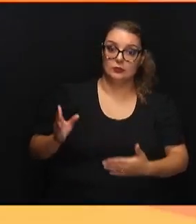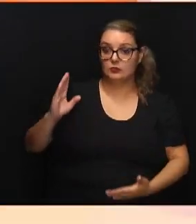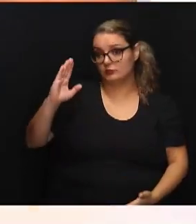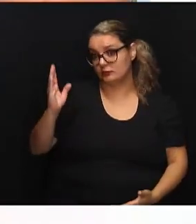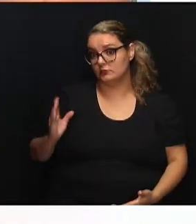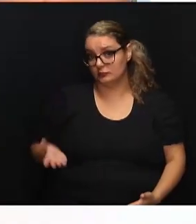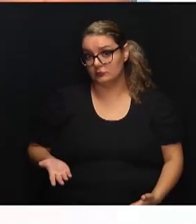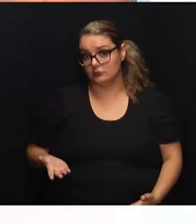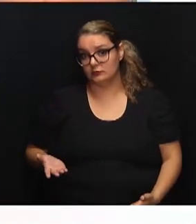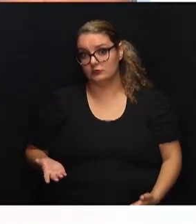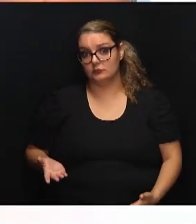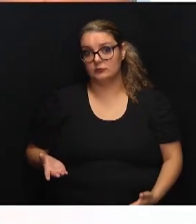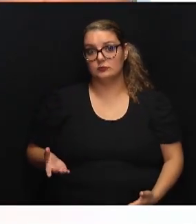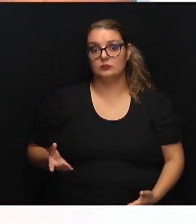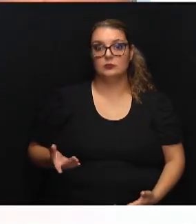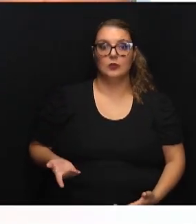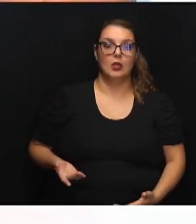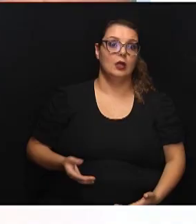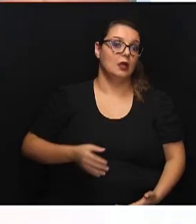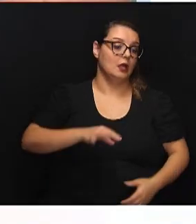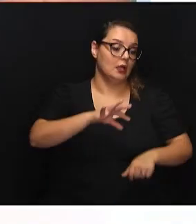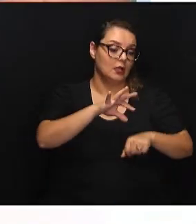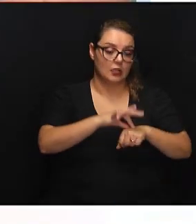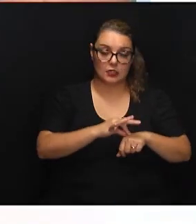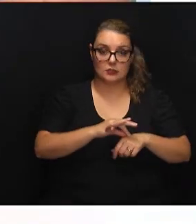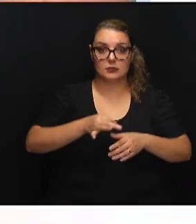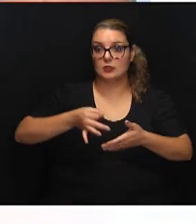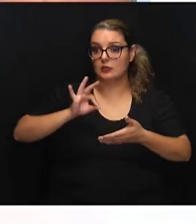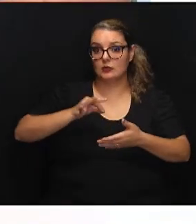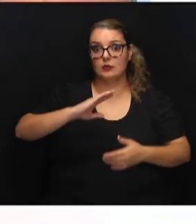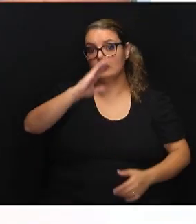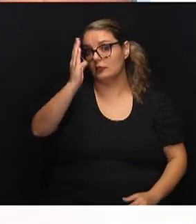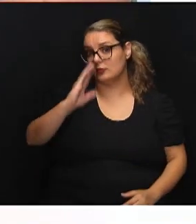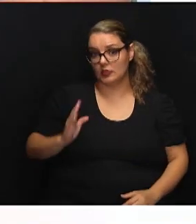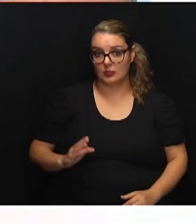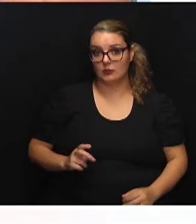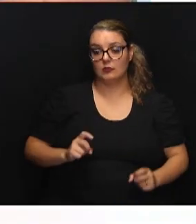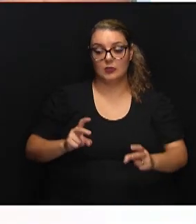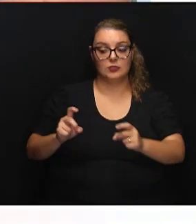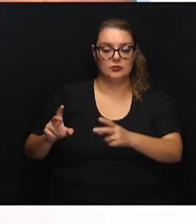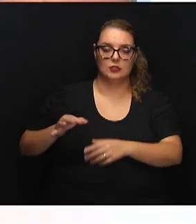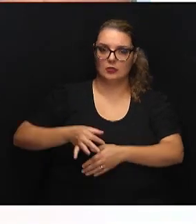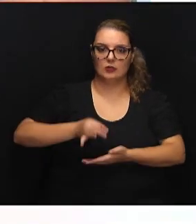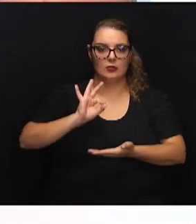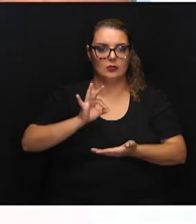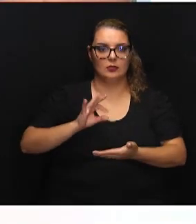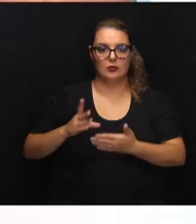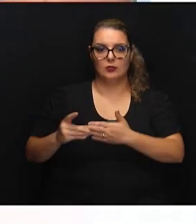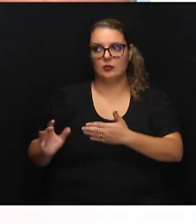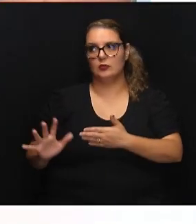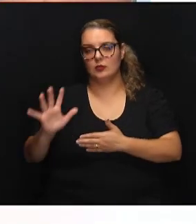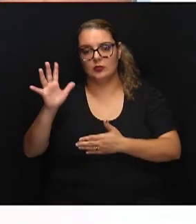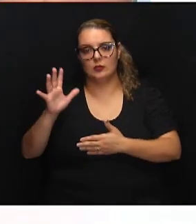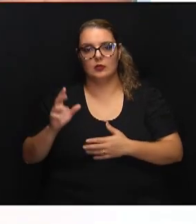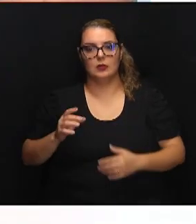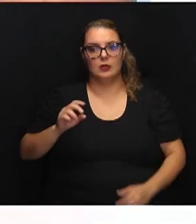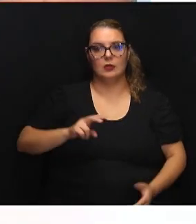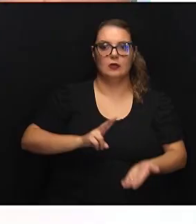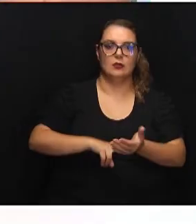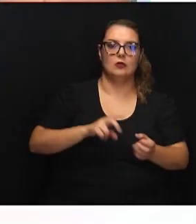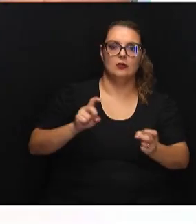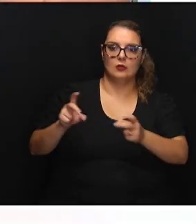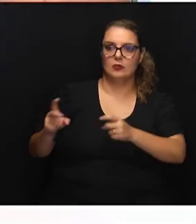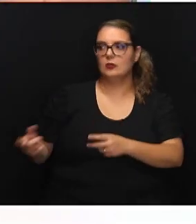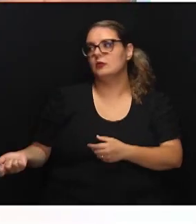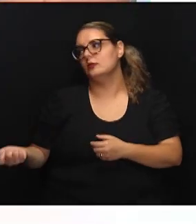carne. Outro exemplo, café. O Brasil é um grande exportador de café. O dólar sobe, é muito mais vantajoso vender fora. Para fora do que para o